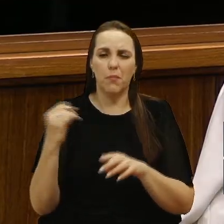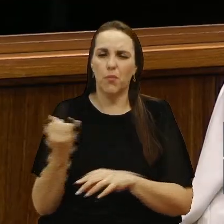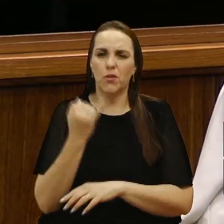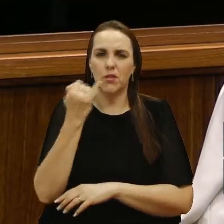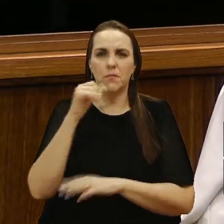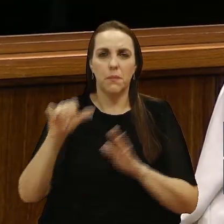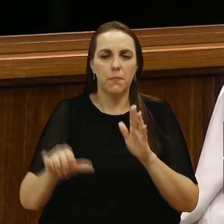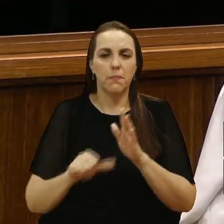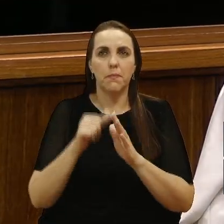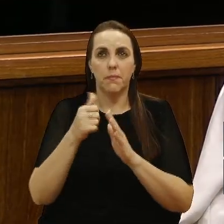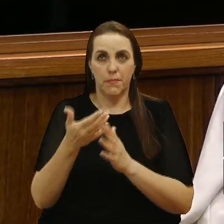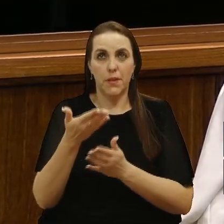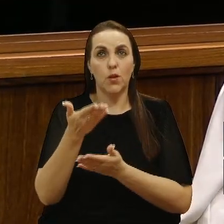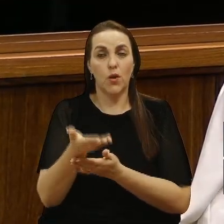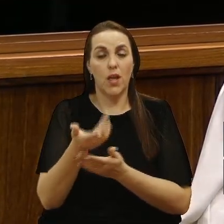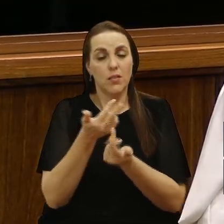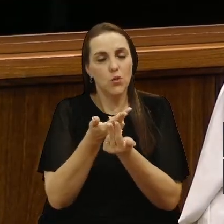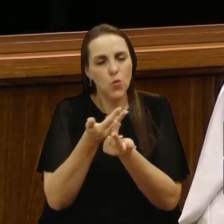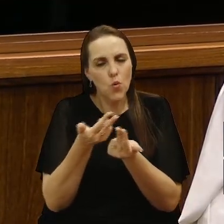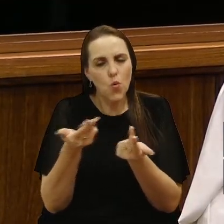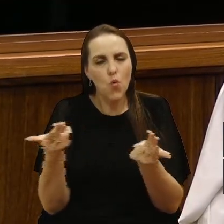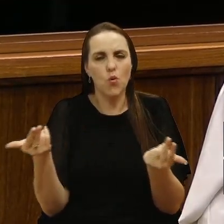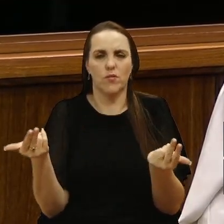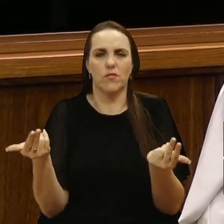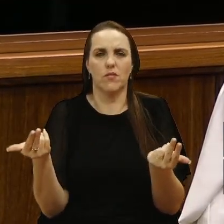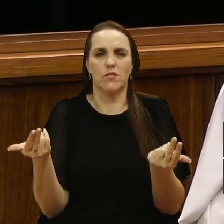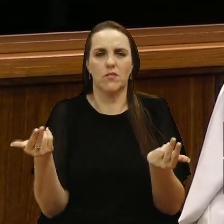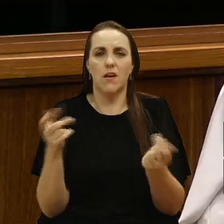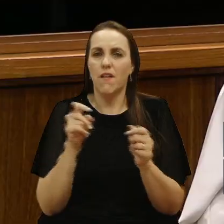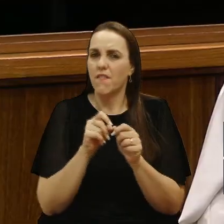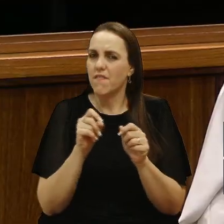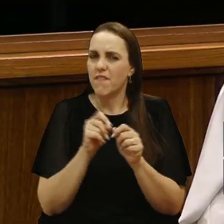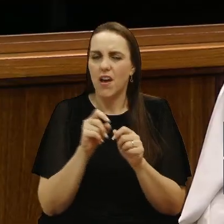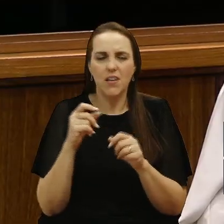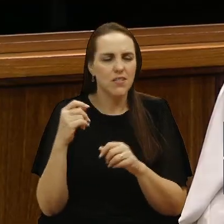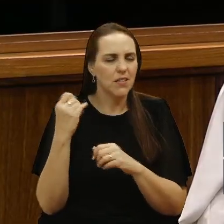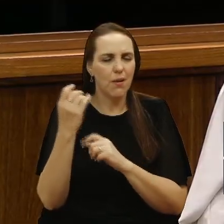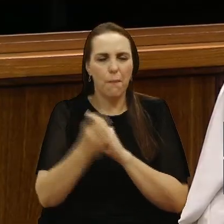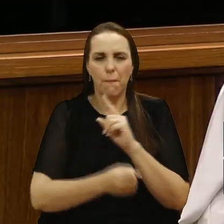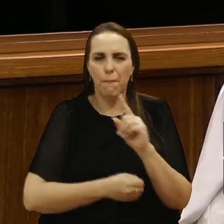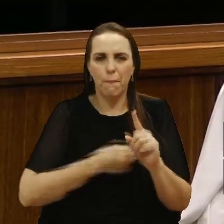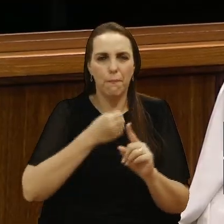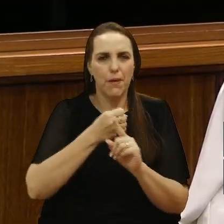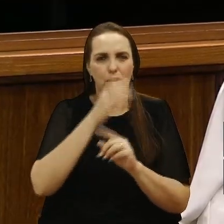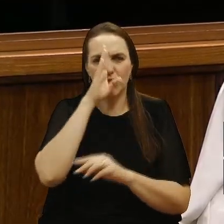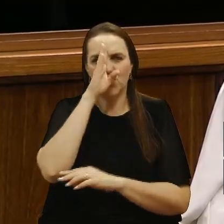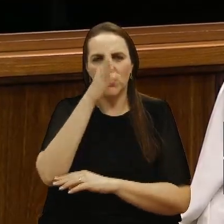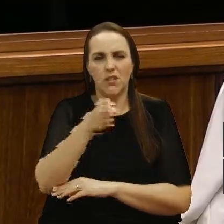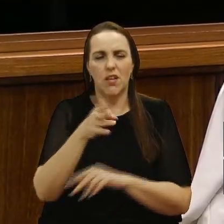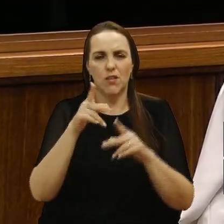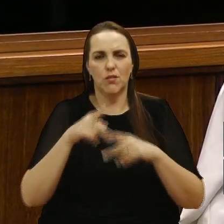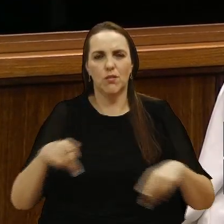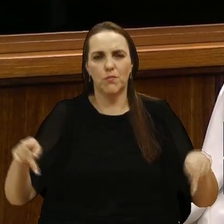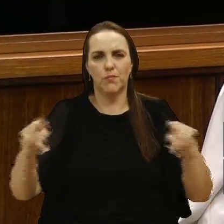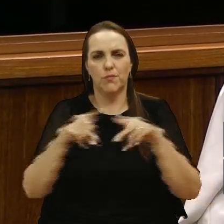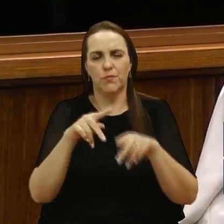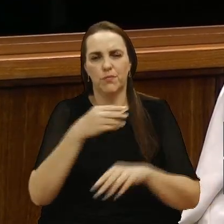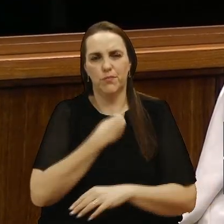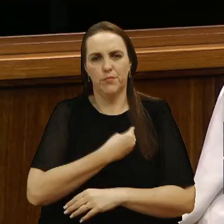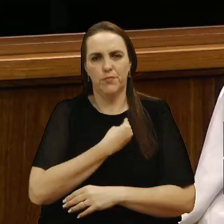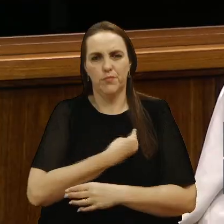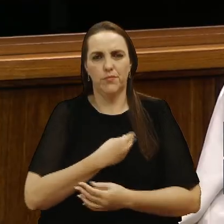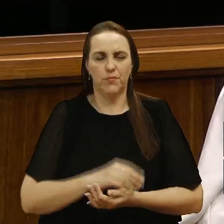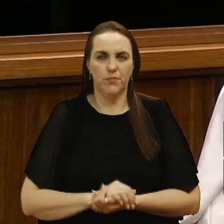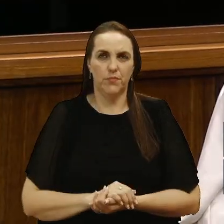melhorar essas coisas. Coisas que fazem diferença e impactam diretamente na vida da população. E,